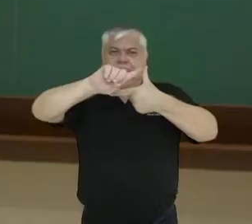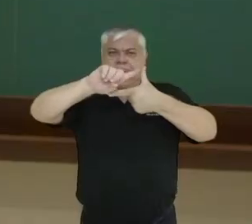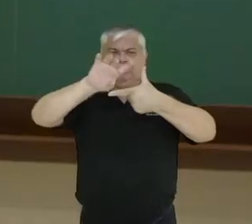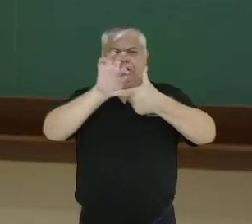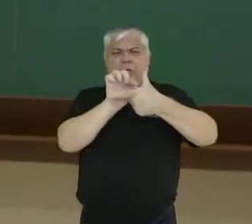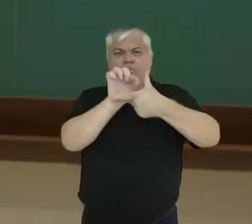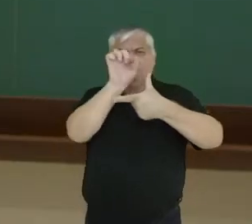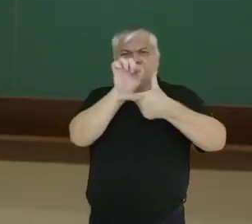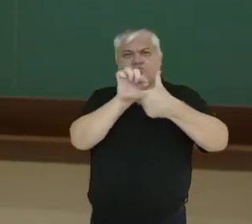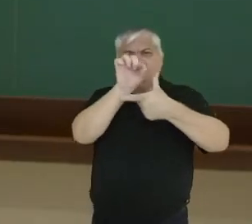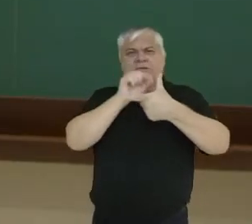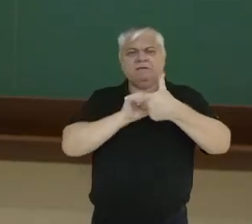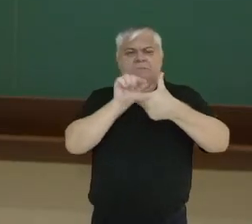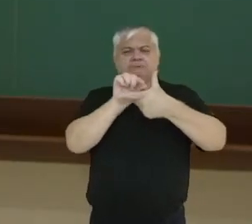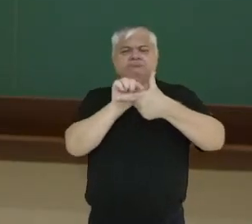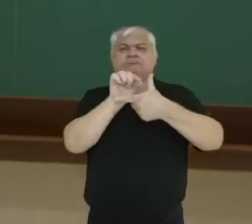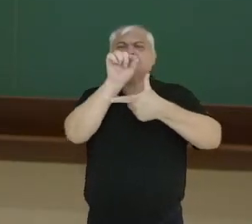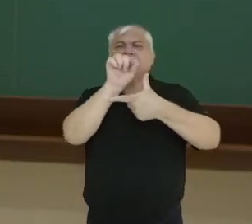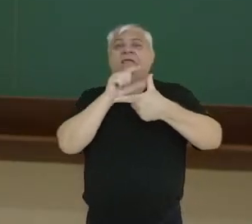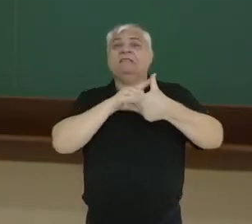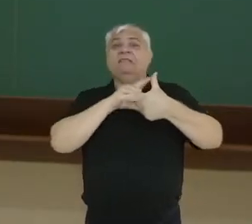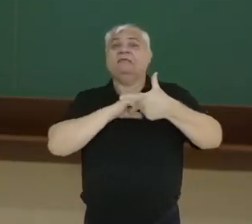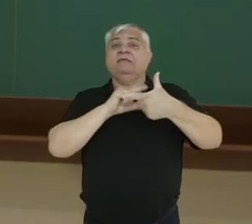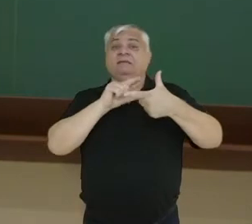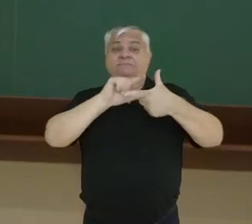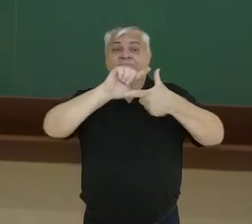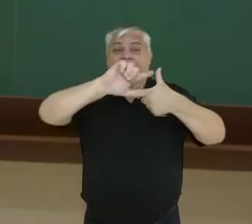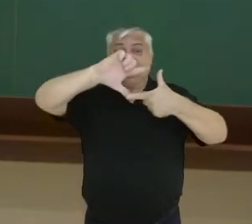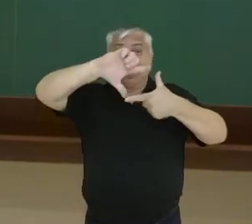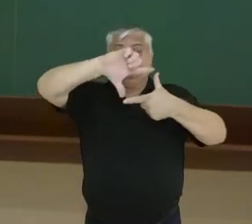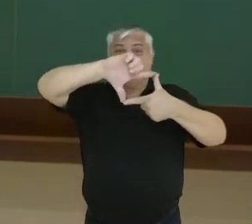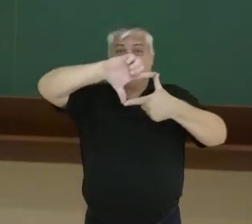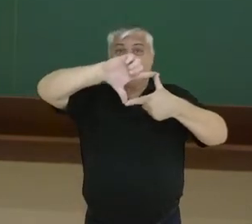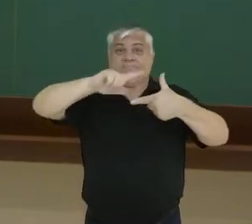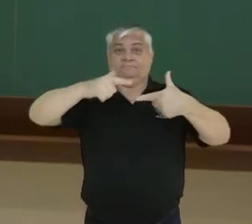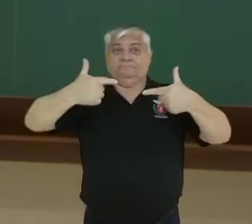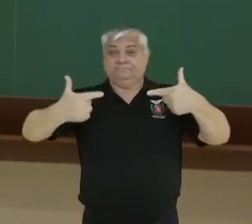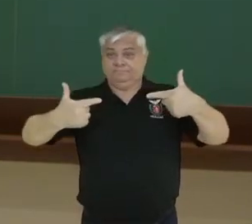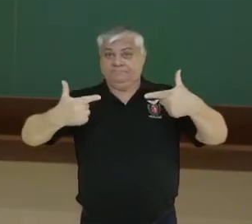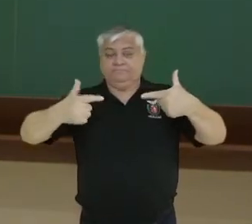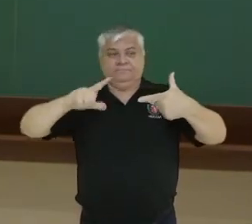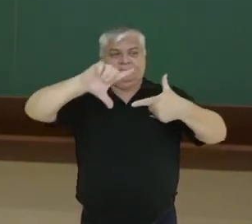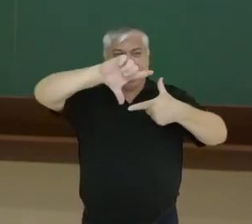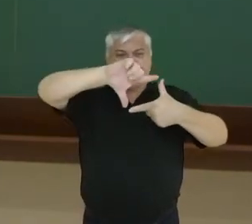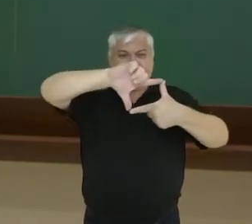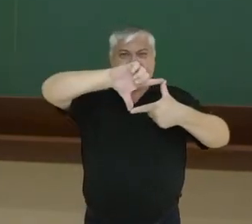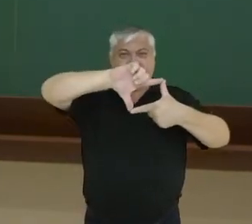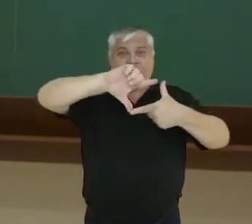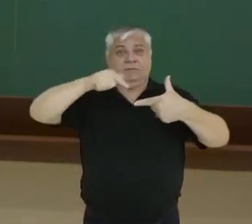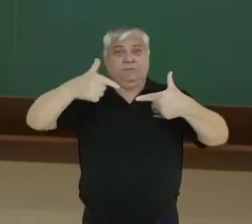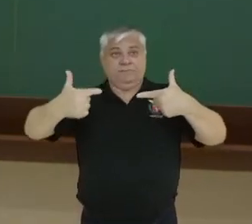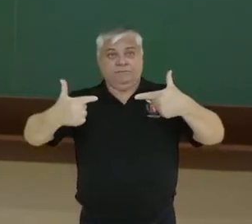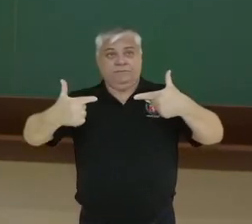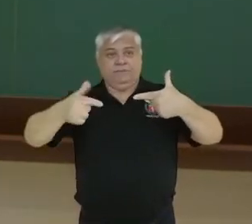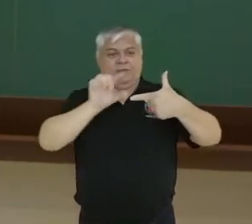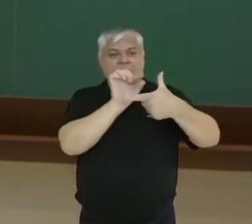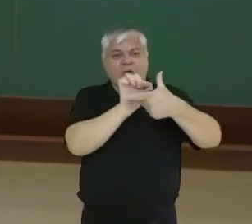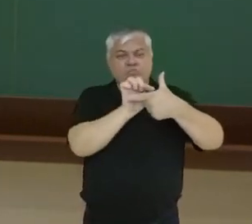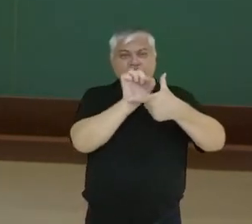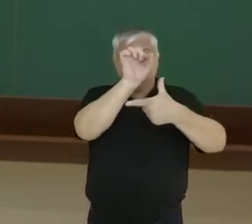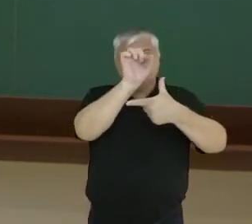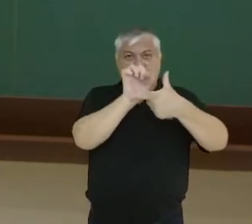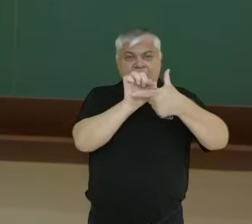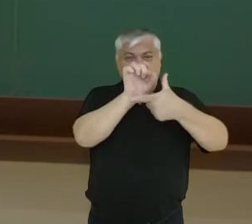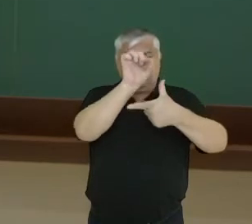altura. Quando eu traço a altura, eu divido em dois triângulos, o da direita e o da esquerda. Essa medida é a alturinha, ó, a altura do